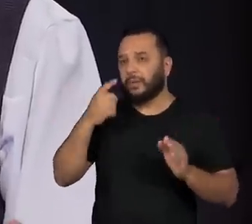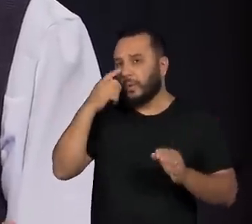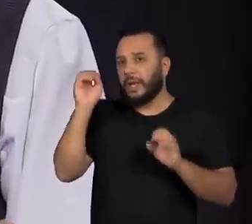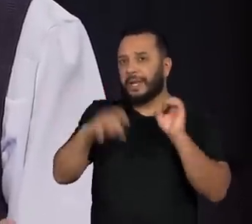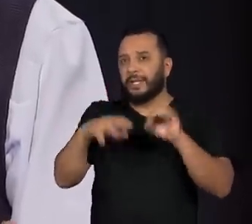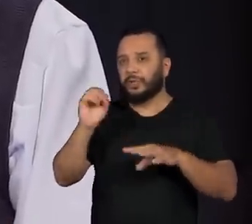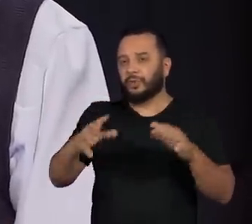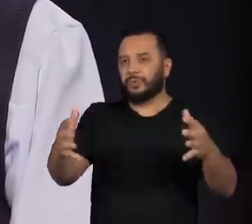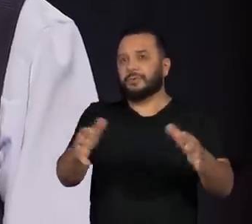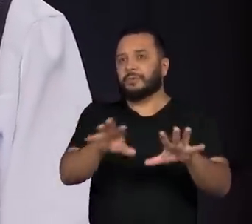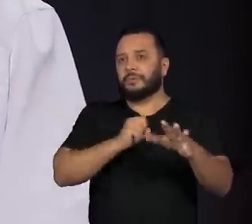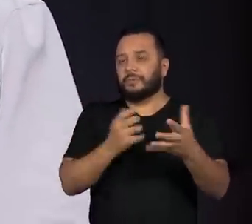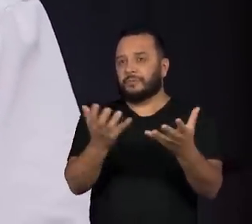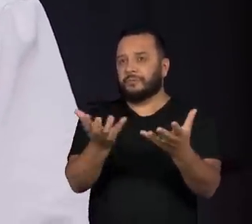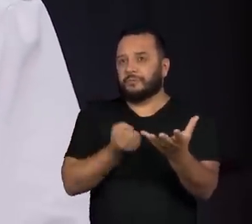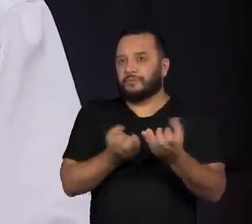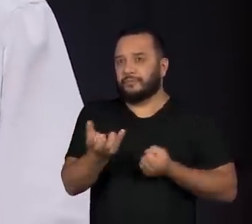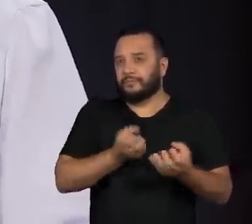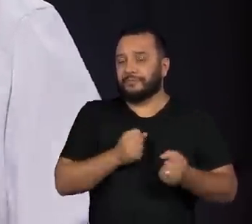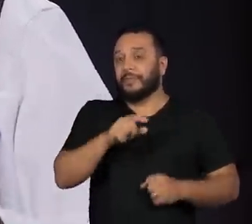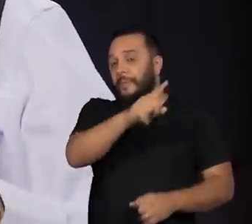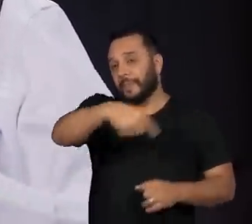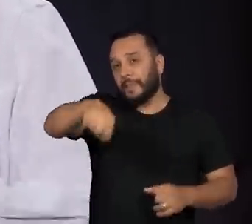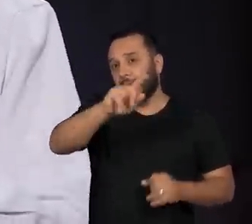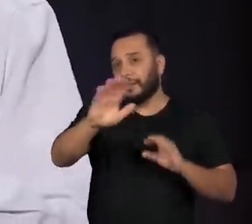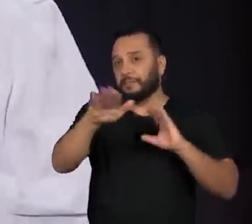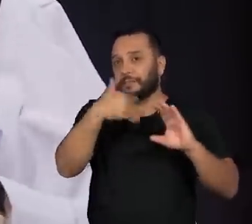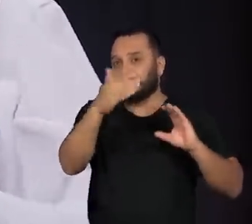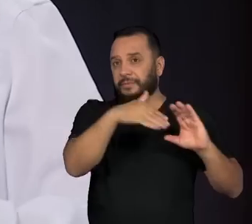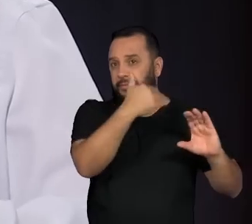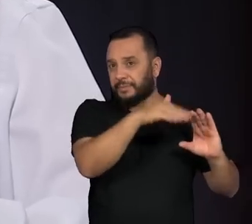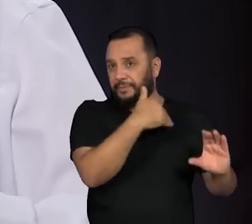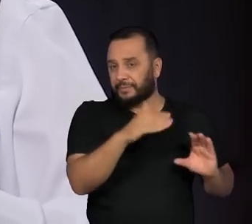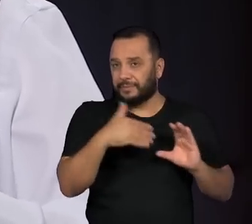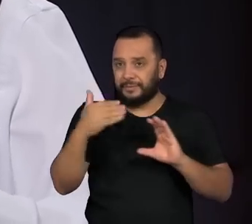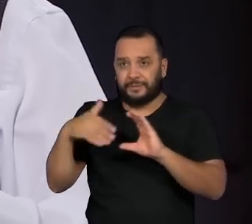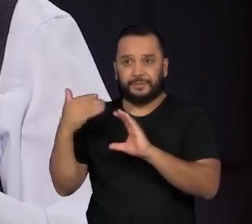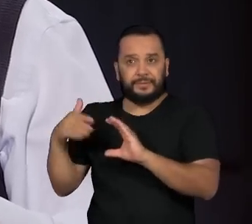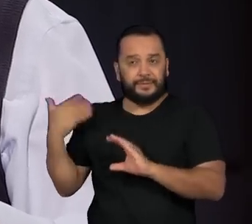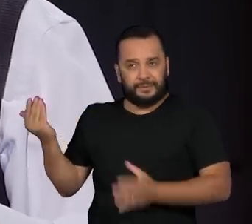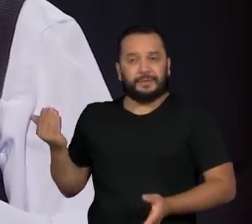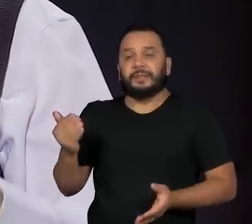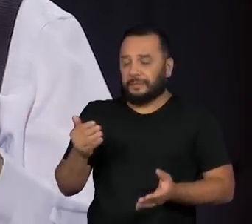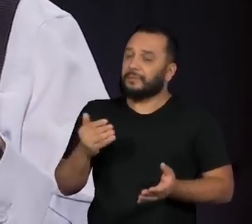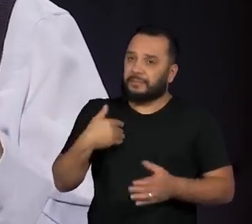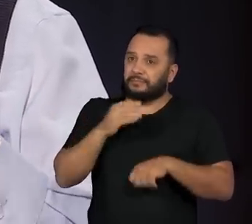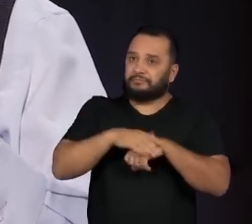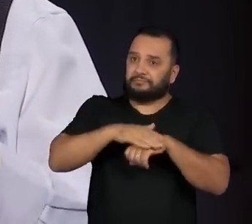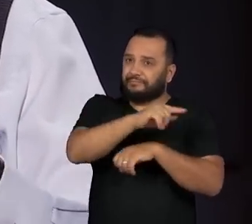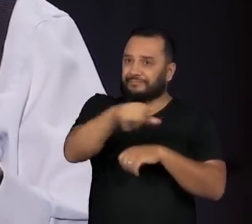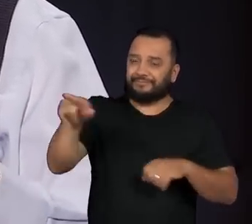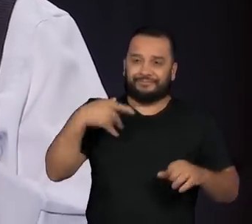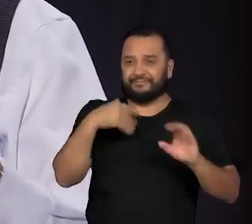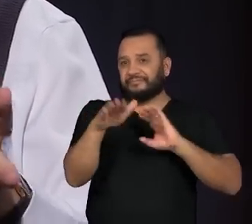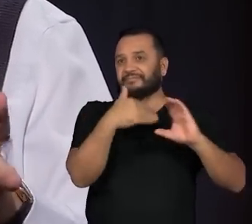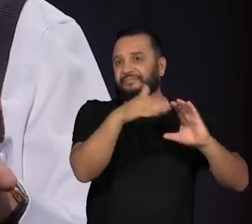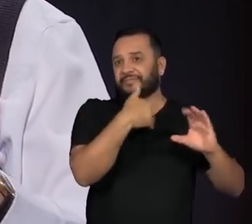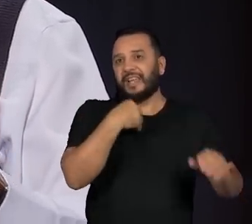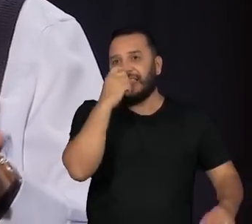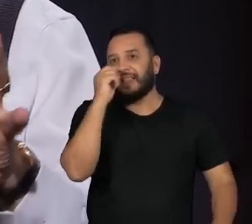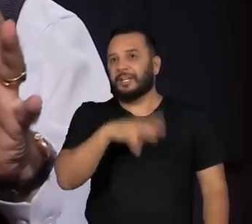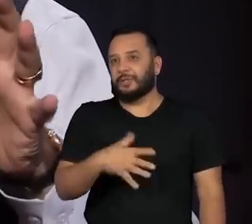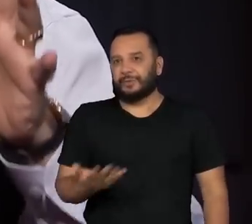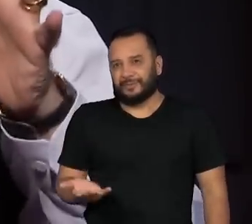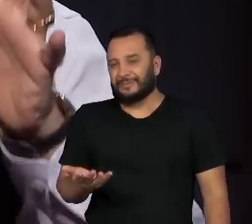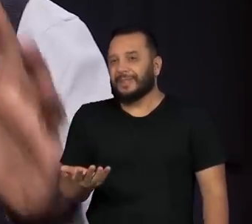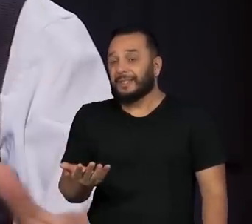mas aí é responsável de quem tá mandando que não o interlocutor dele em ter mandado o lixo para ele então essas coisas são nebulosas mas você não